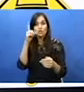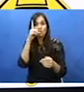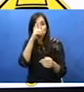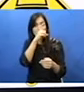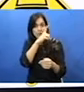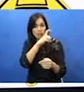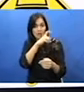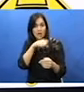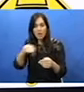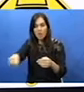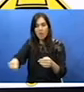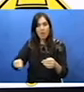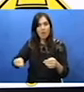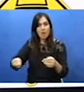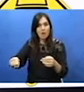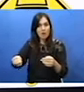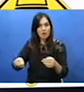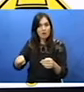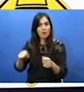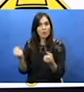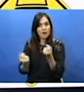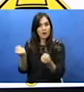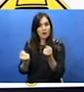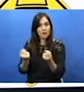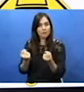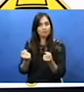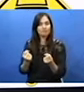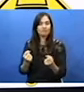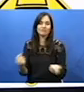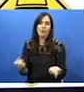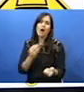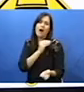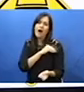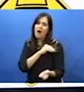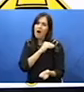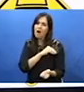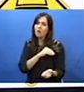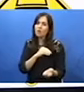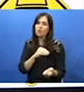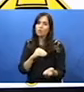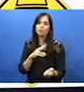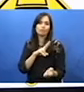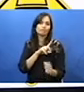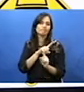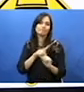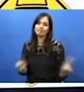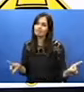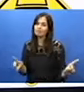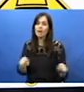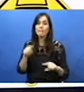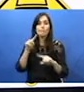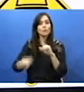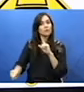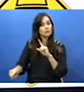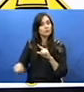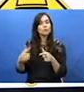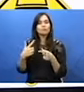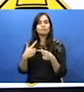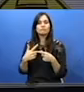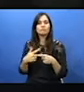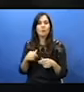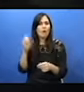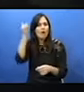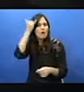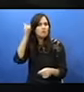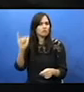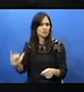carro. Então, o consumo de álcool para quando você for dirigir, não. Evite o álcool quando você estiver